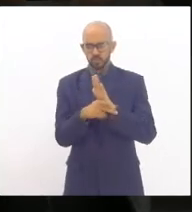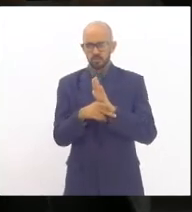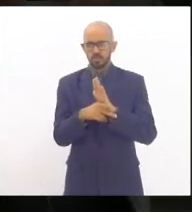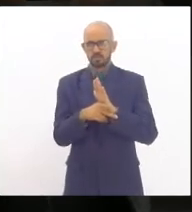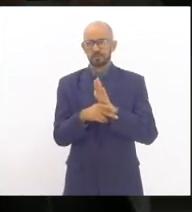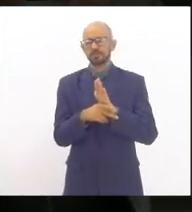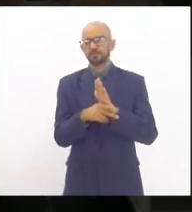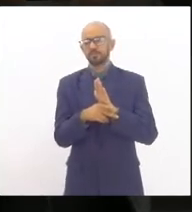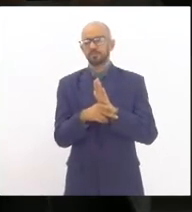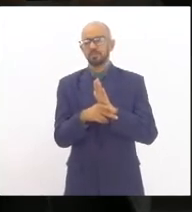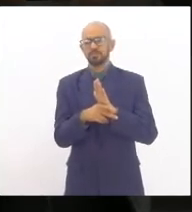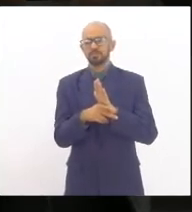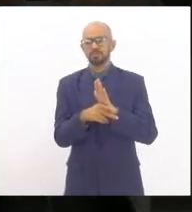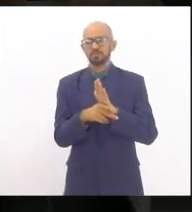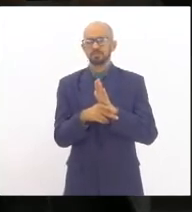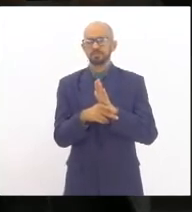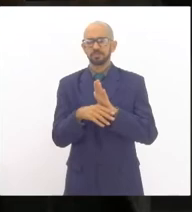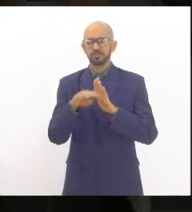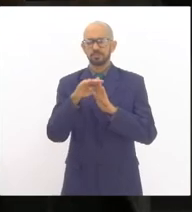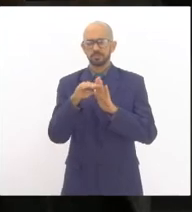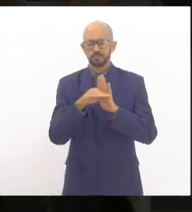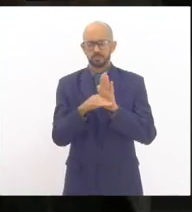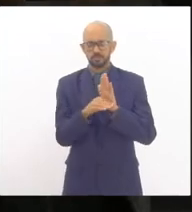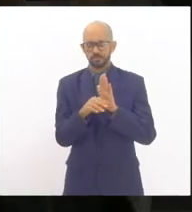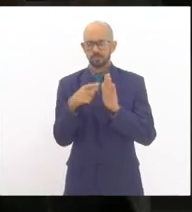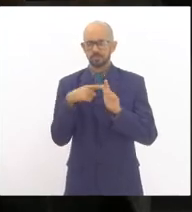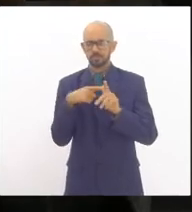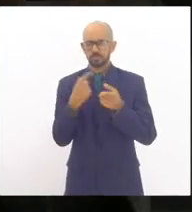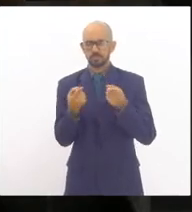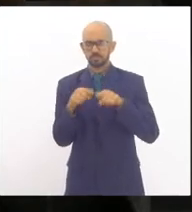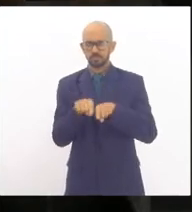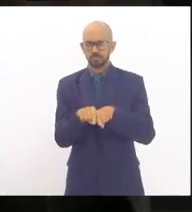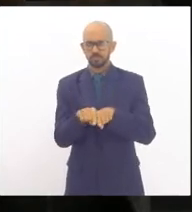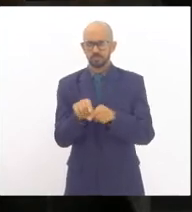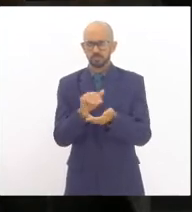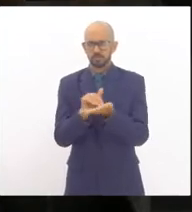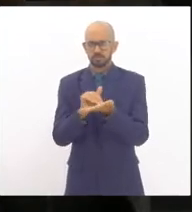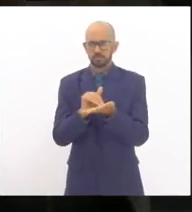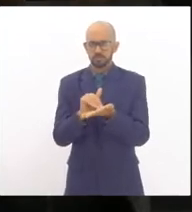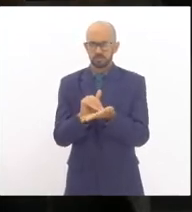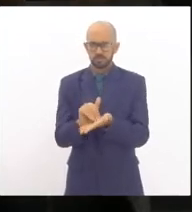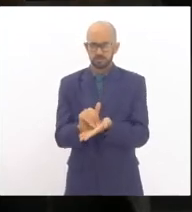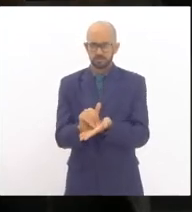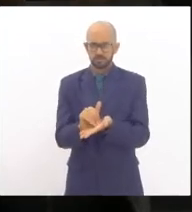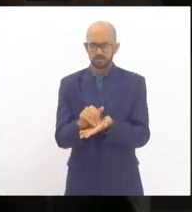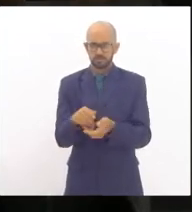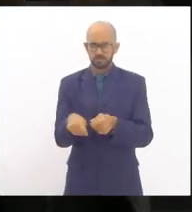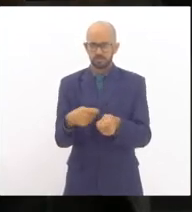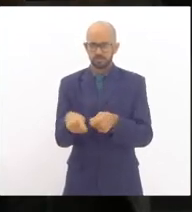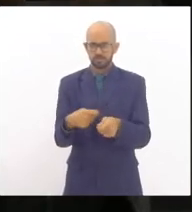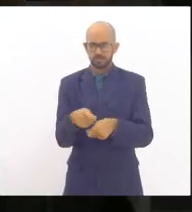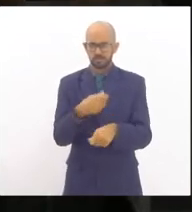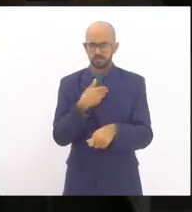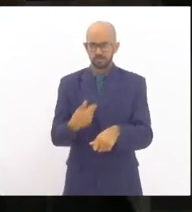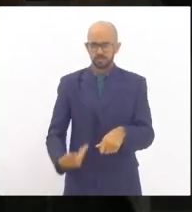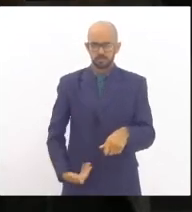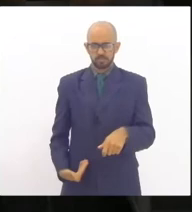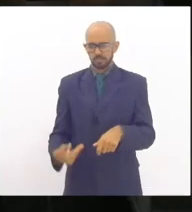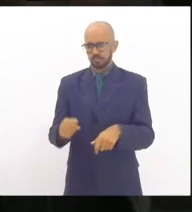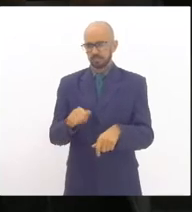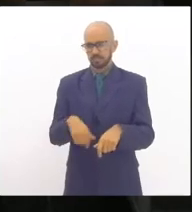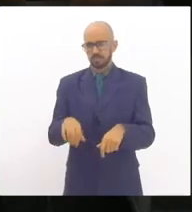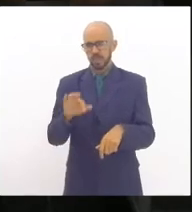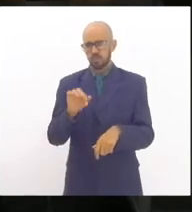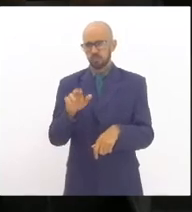de que envolvem parcerias entre secretarias de estado da administração pública do Rio de Janeiro e